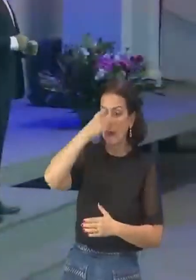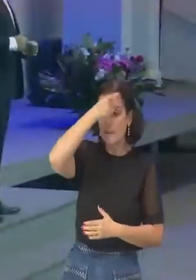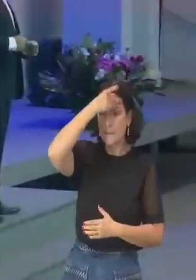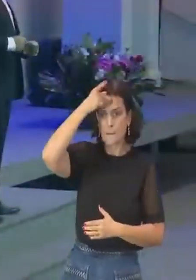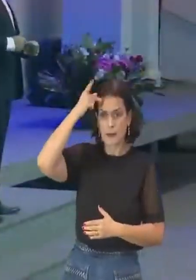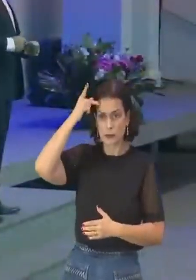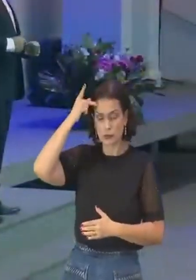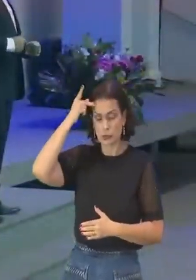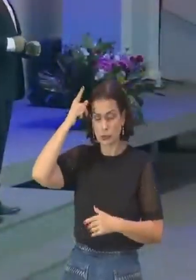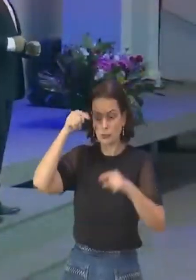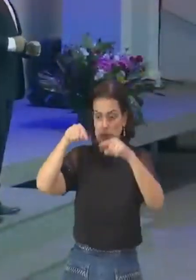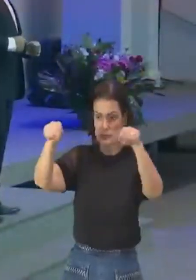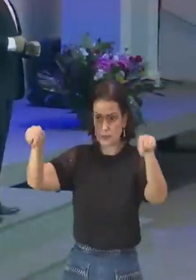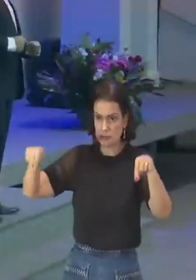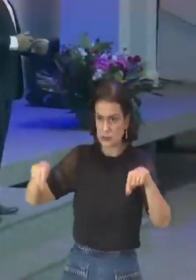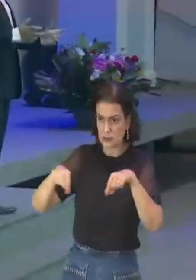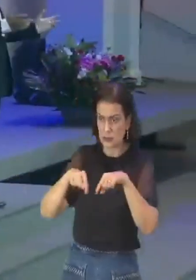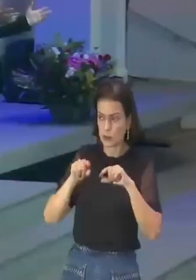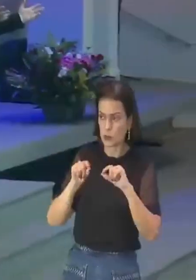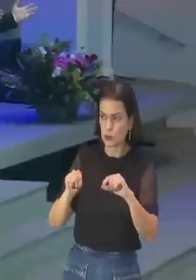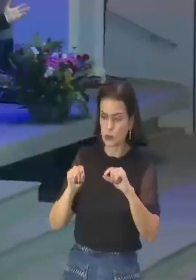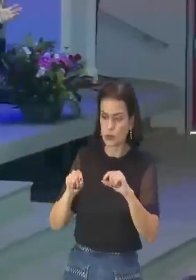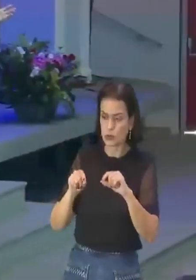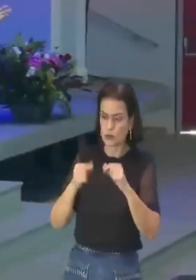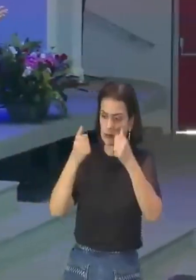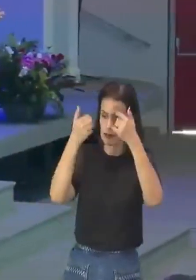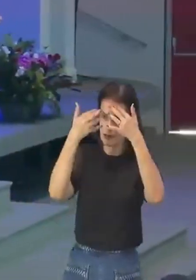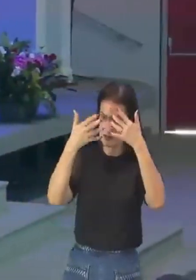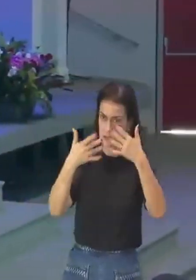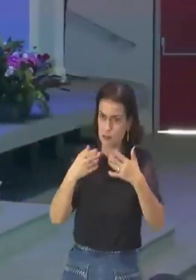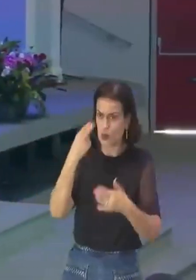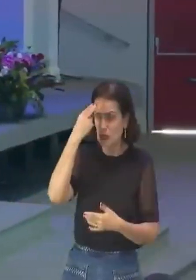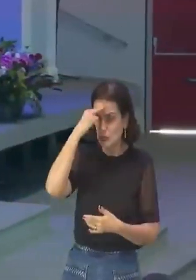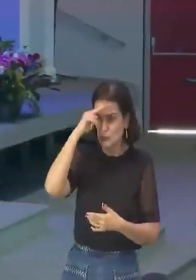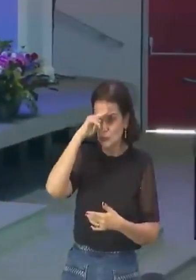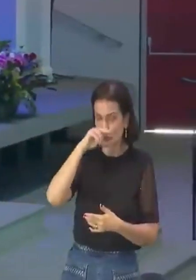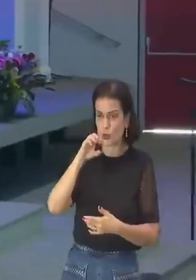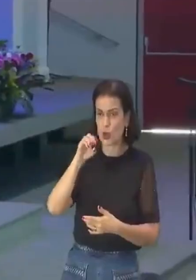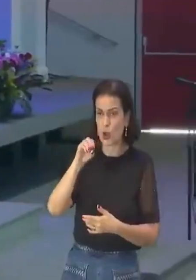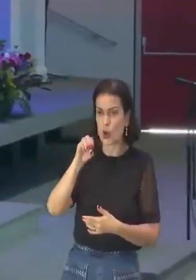meu gabinete que me contou a história da ostra.